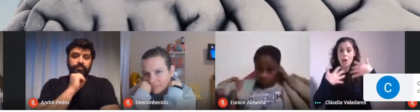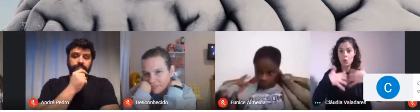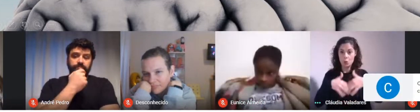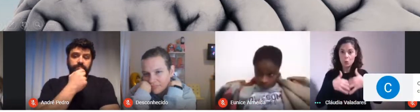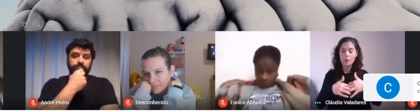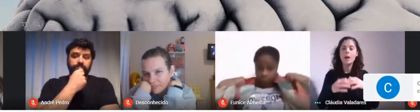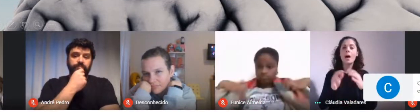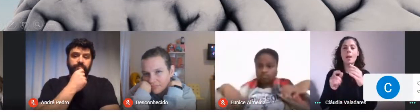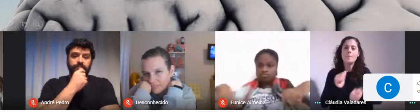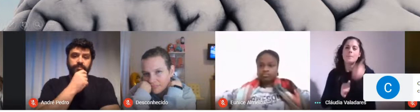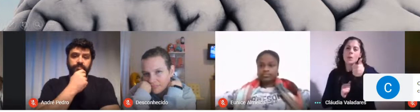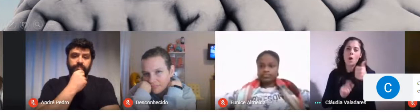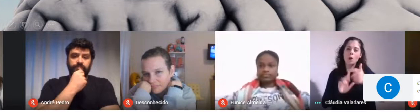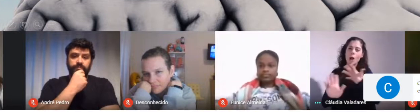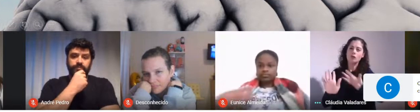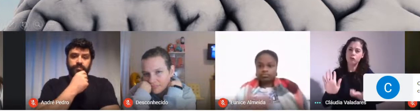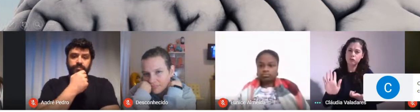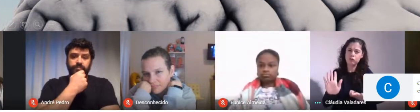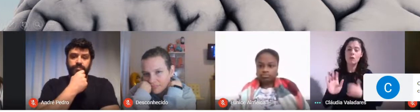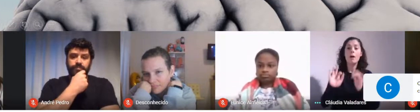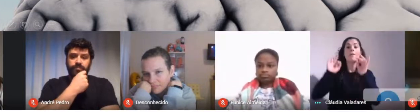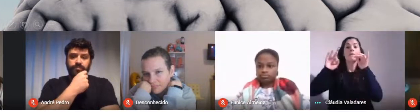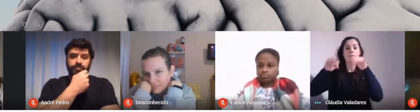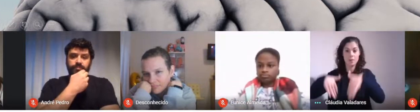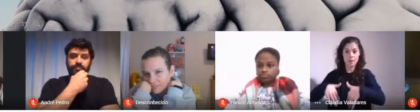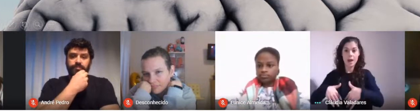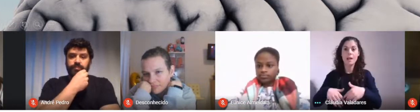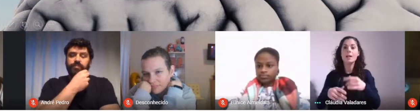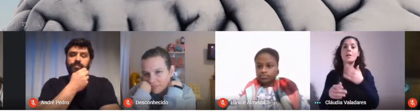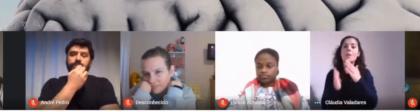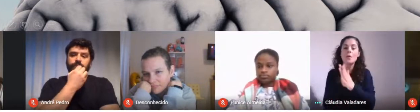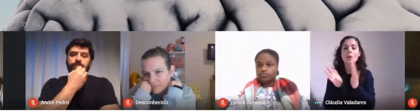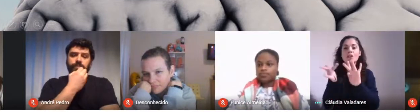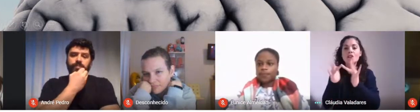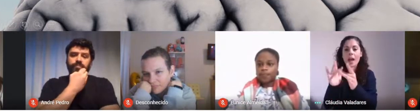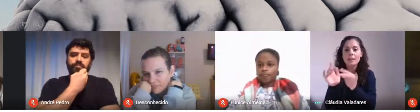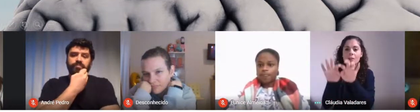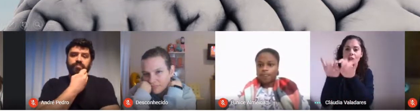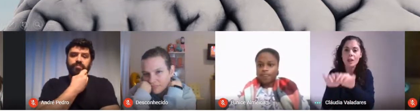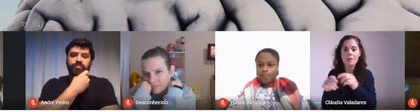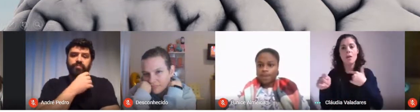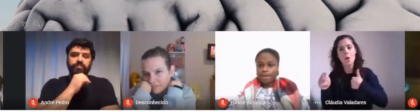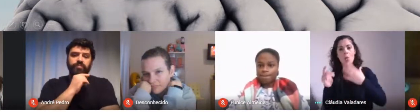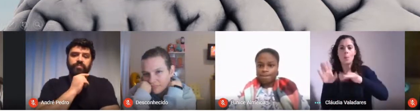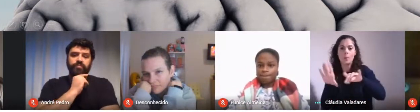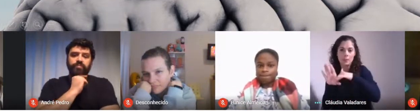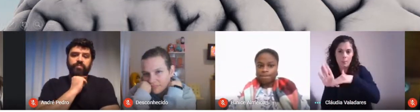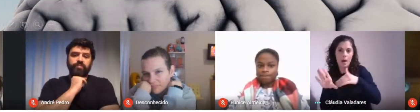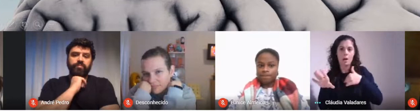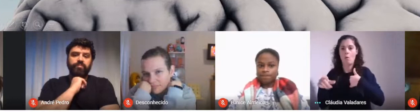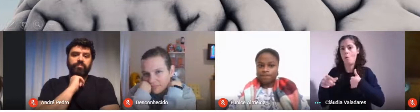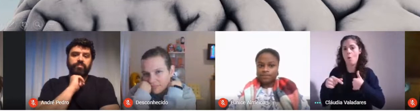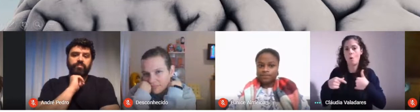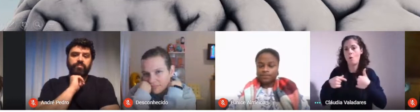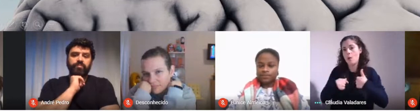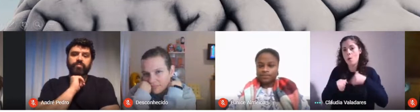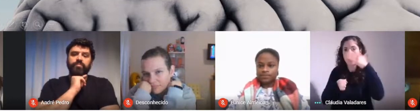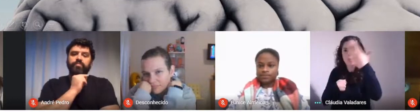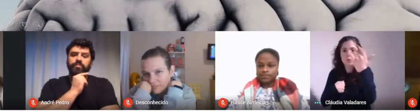colocassem no final o nome para que a Cláudia consiga responder por ordem e que me consiga